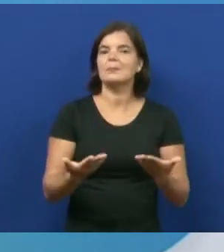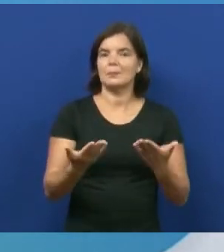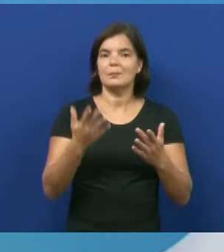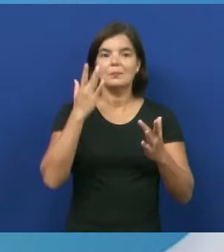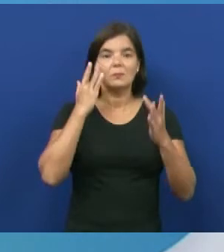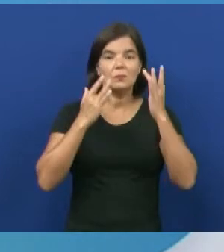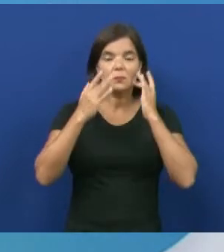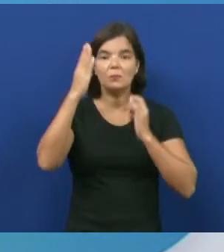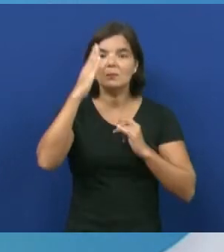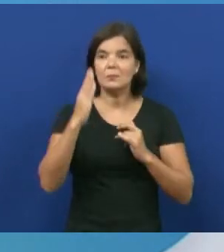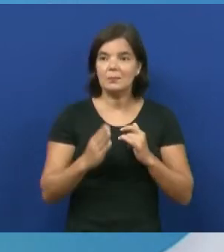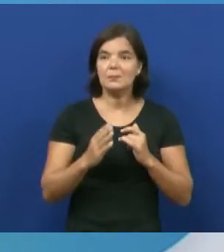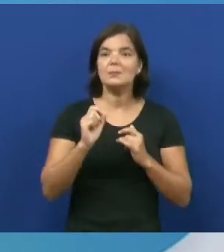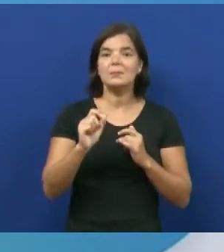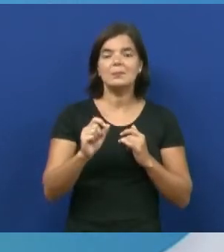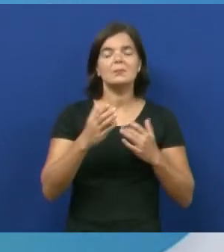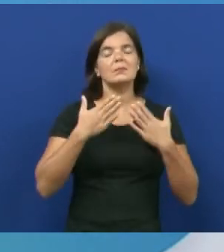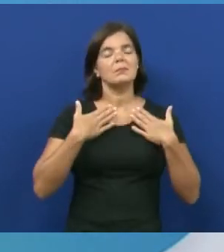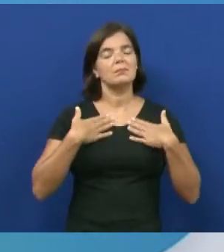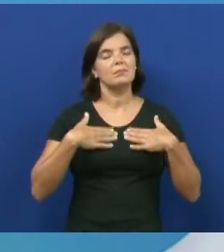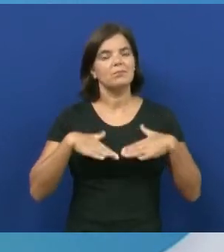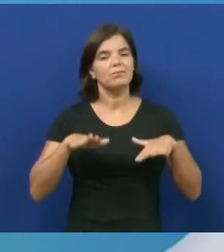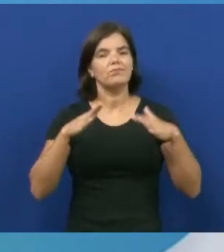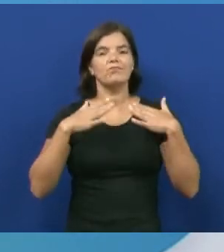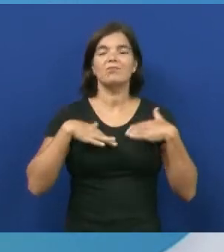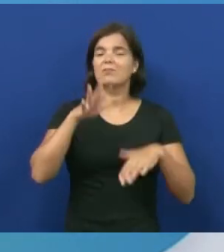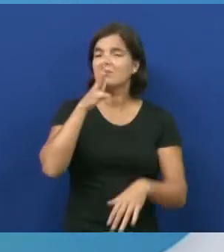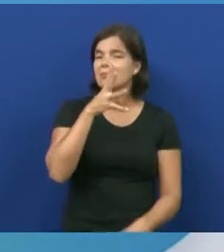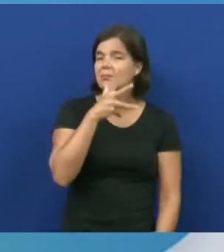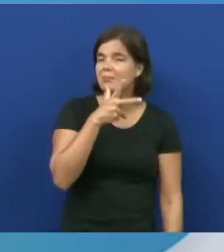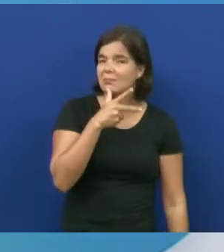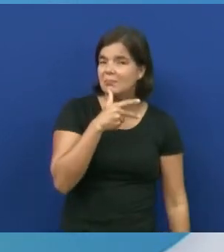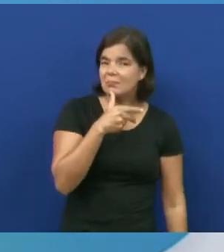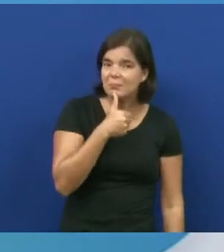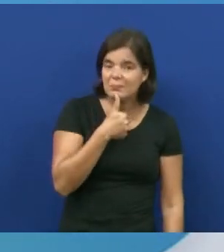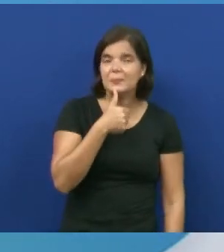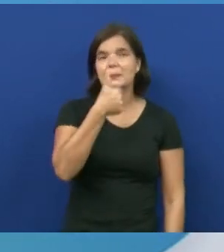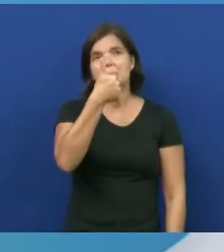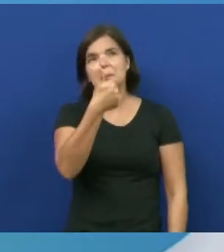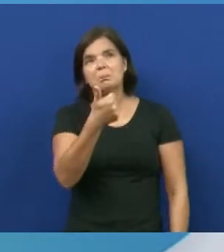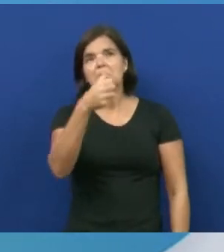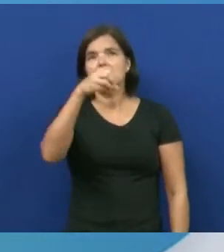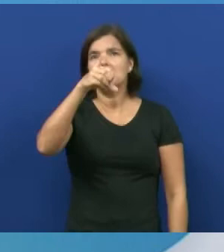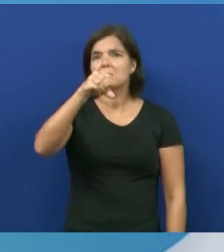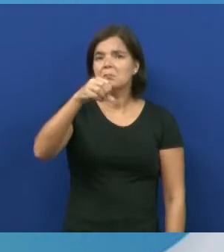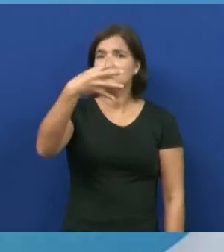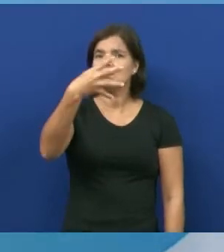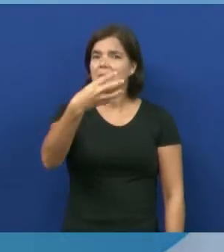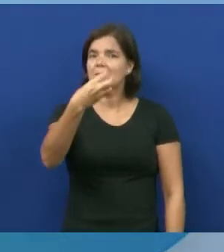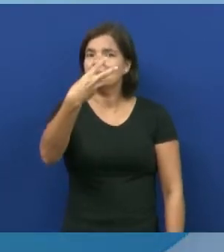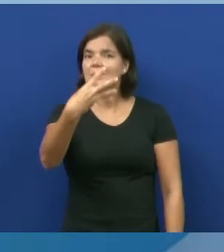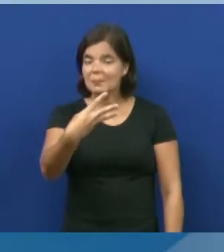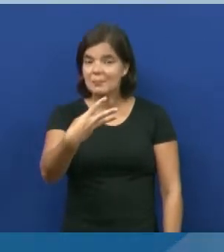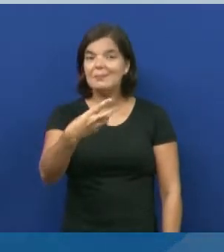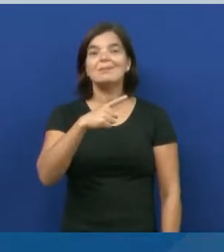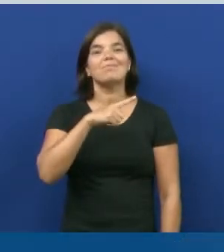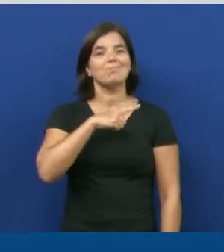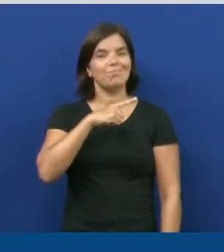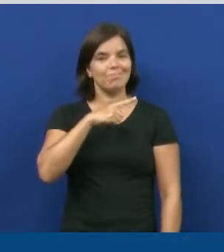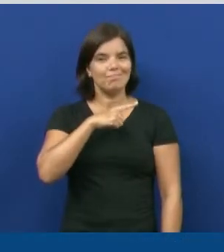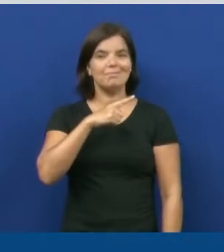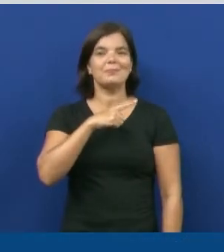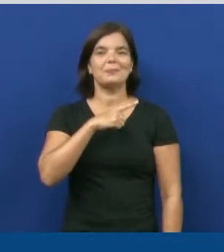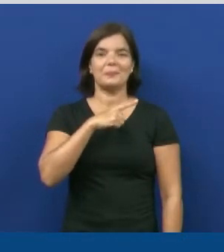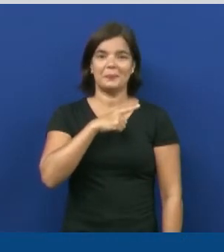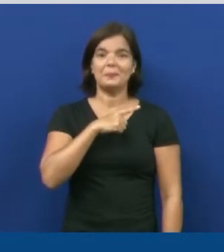evolução teatral no Brasil foi um processo lento. Apenas, gente, em 1943 é que a gente vai ter um